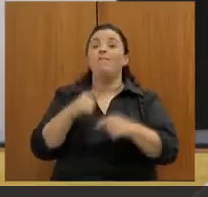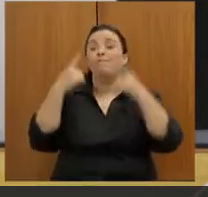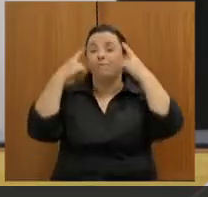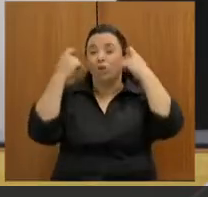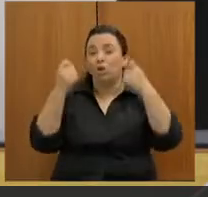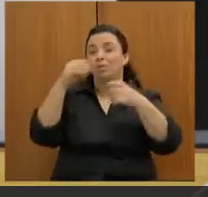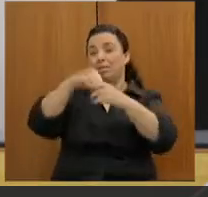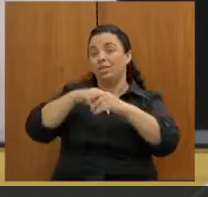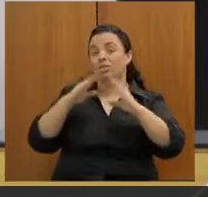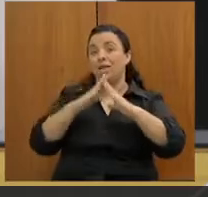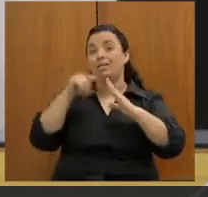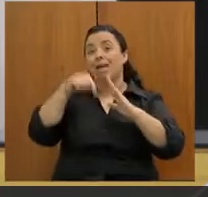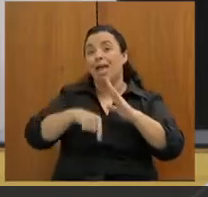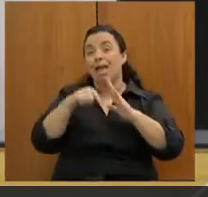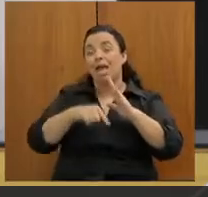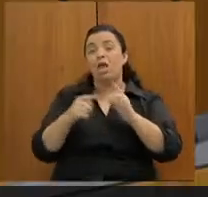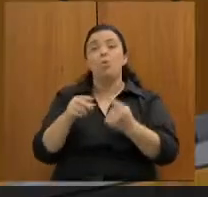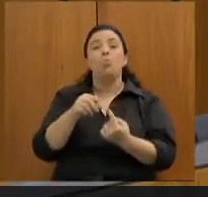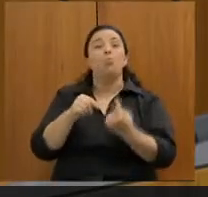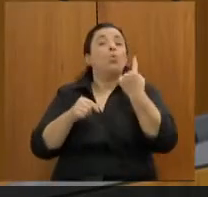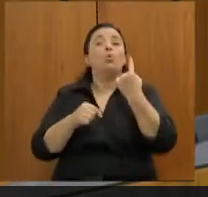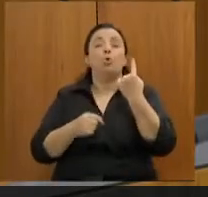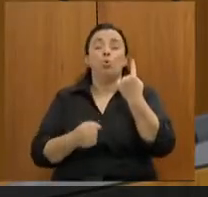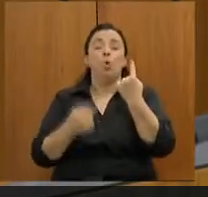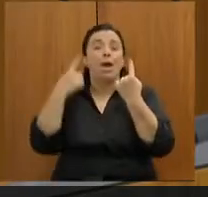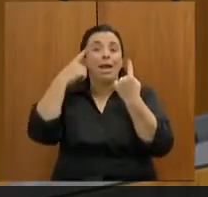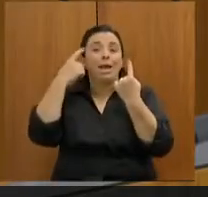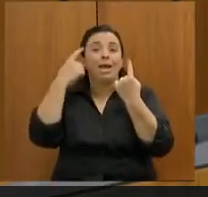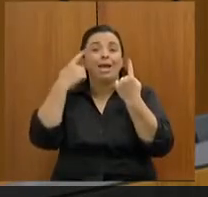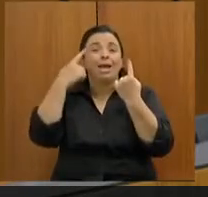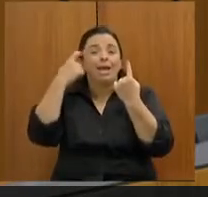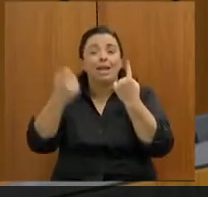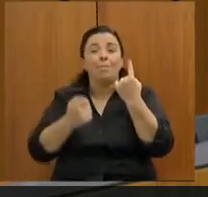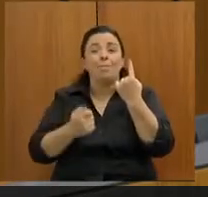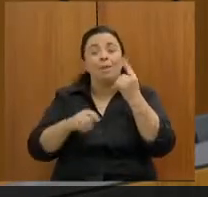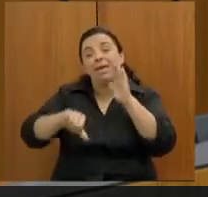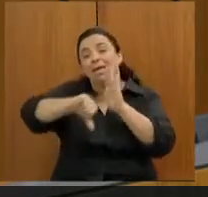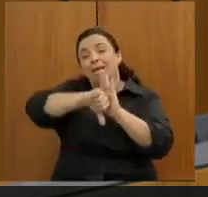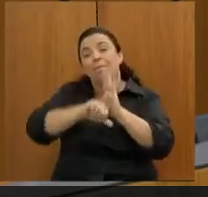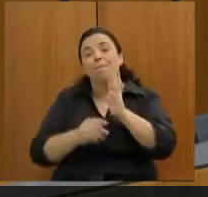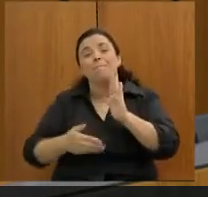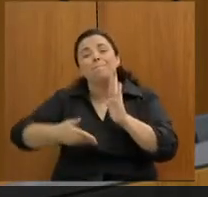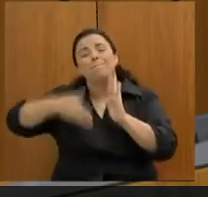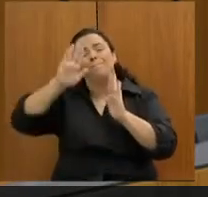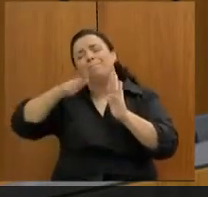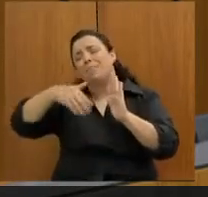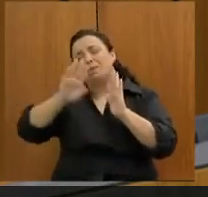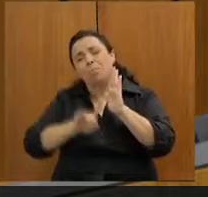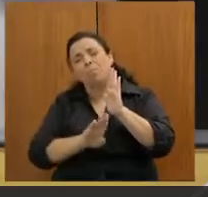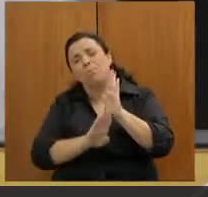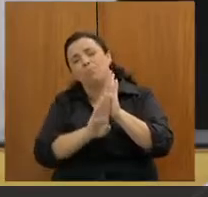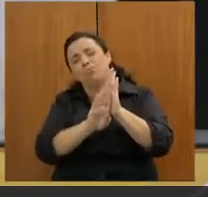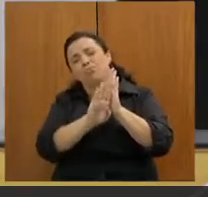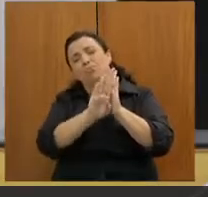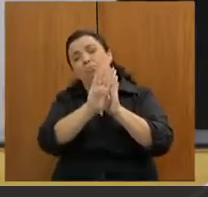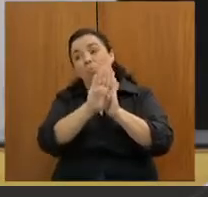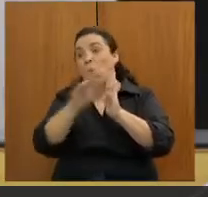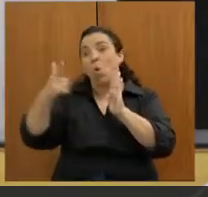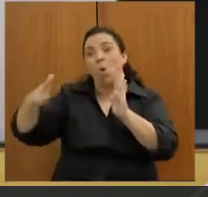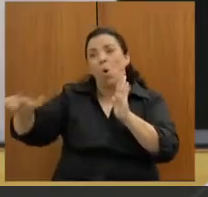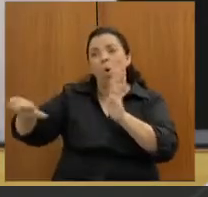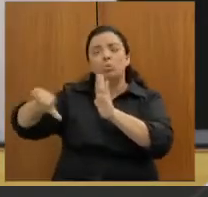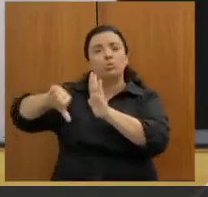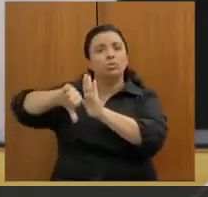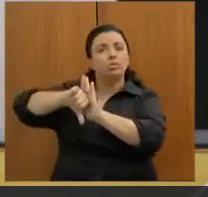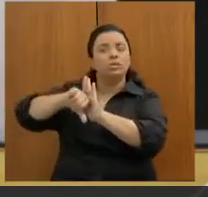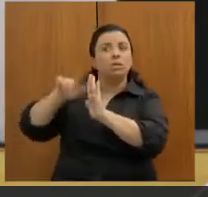não existe o outro crime que aumentou nas estatísticas apenas a violência doméstica e nos preocupam muito